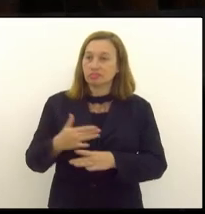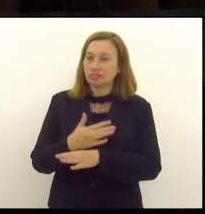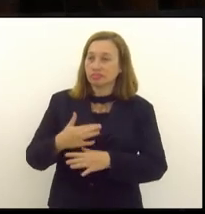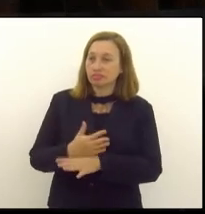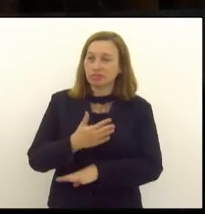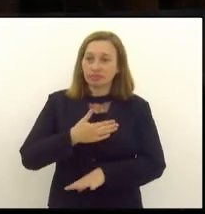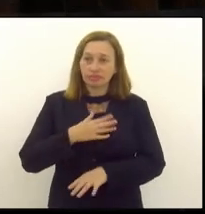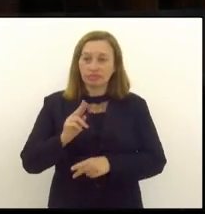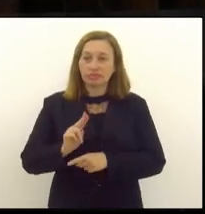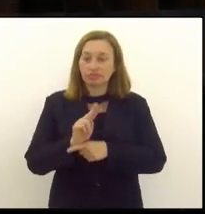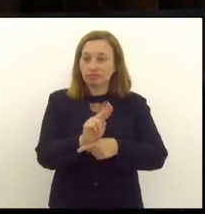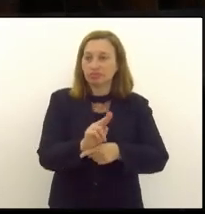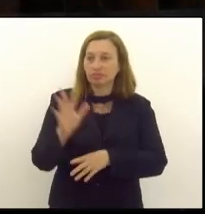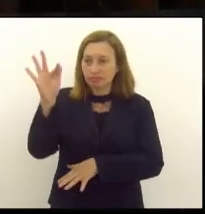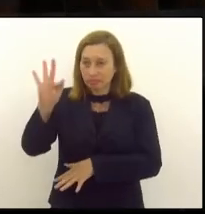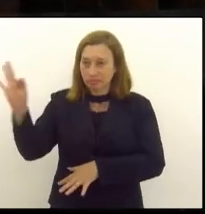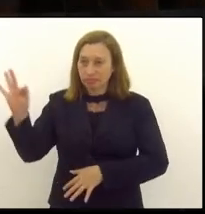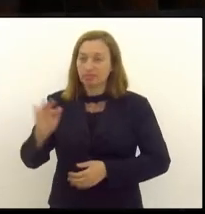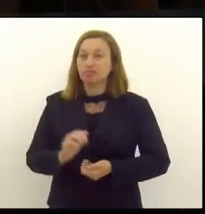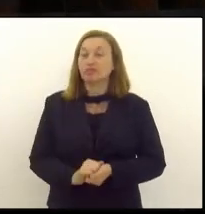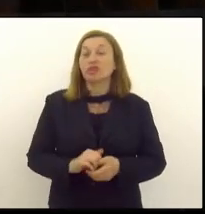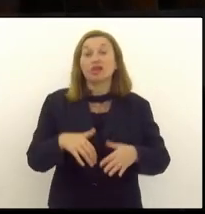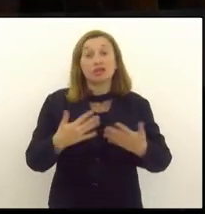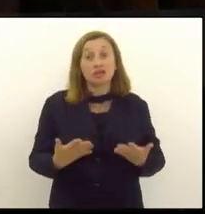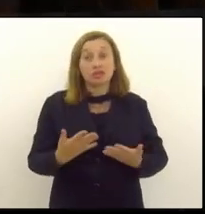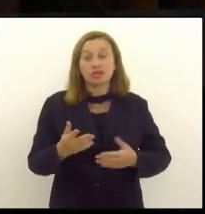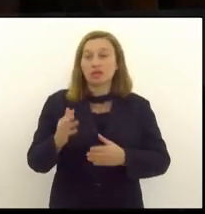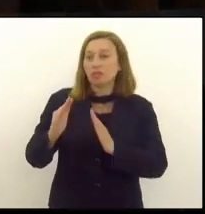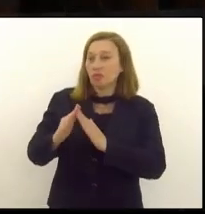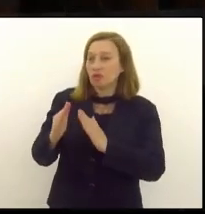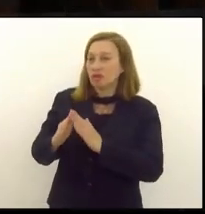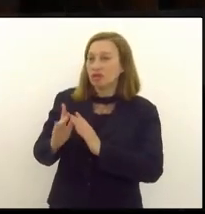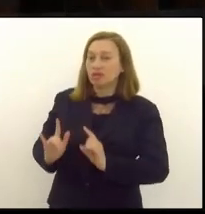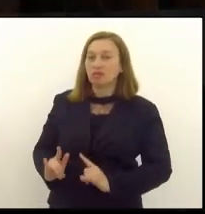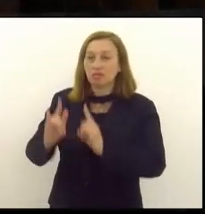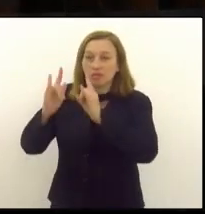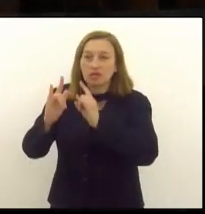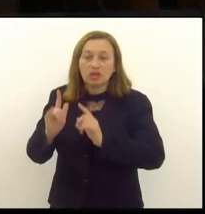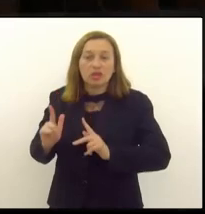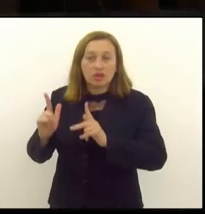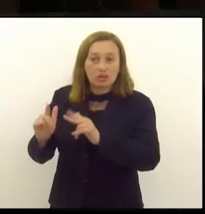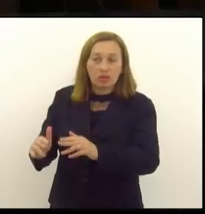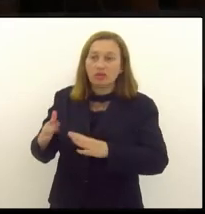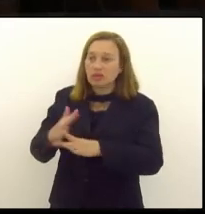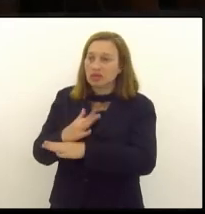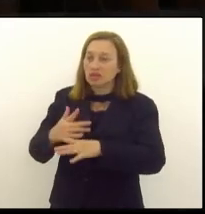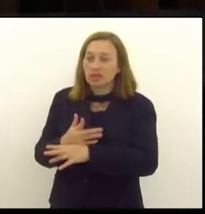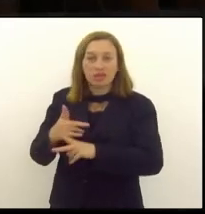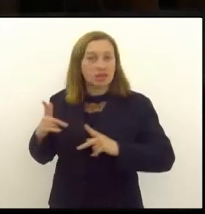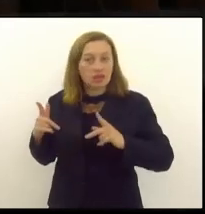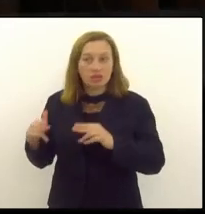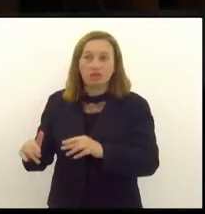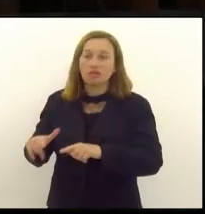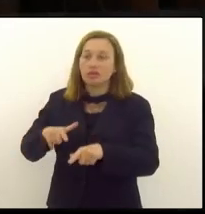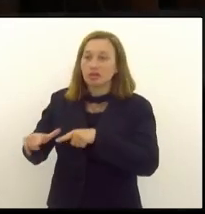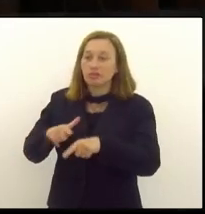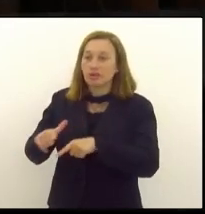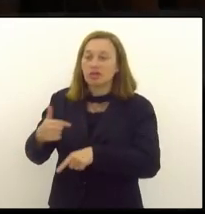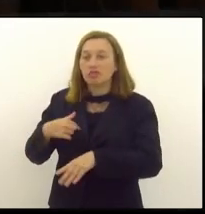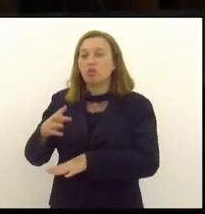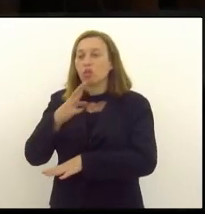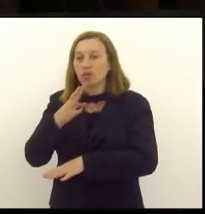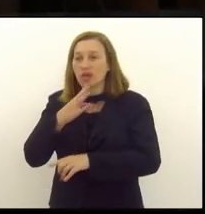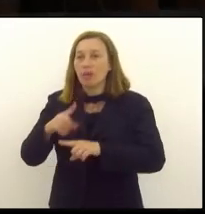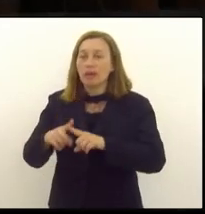procuradora federal na Advocacia Geral da União. Então, fiquei morando no mesmo apartamento, na mesma cidade, atuando com as mesmas pessoas que eu já conhecia, e,